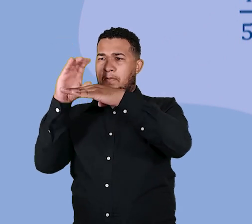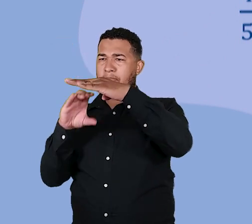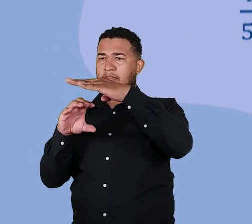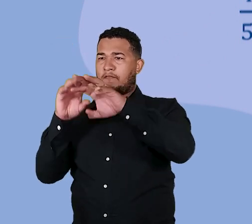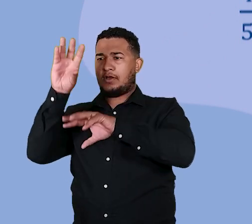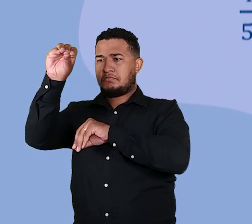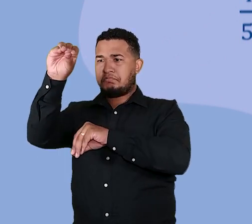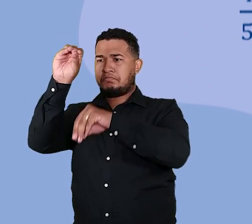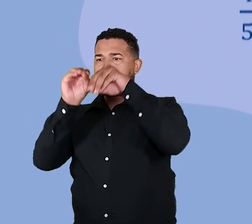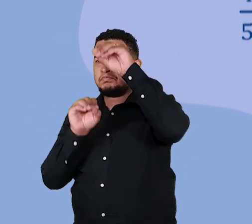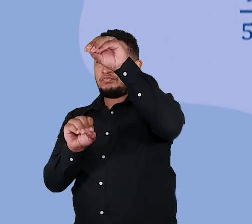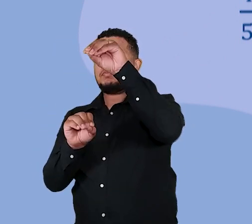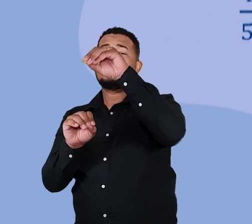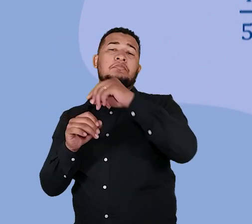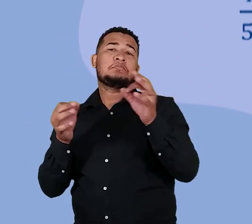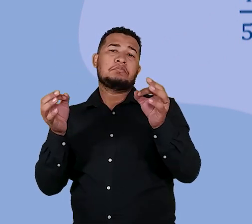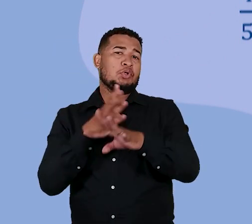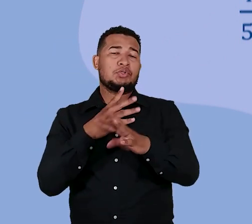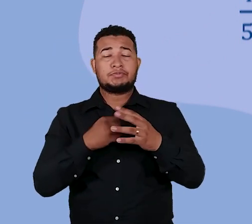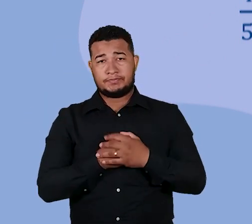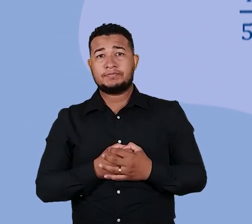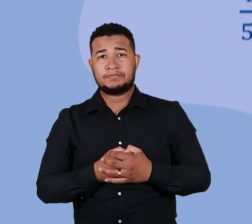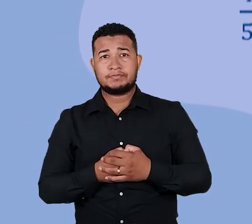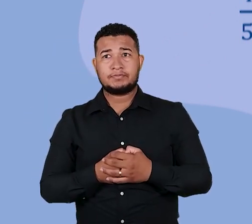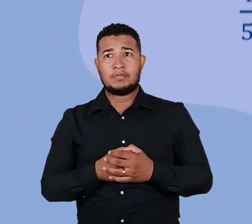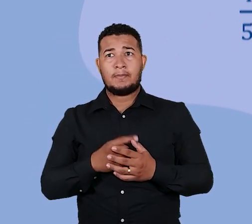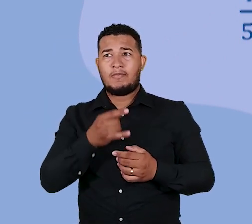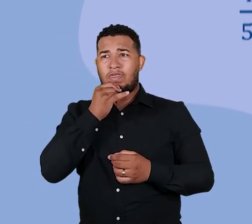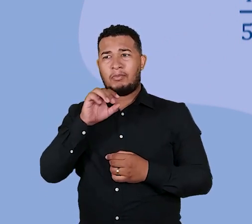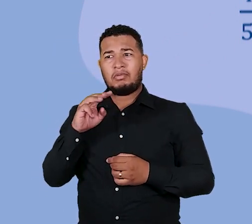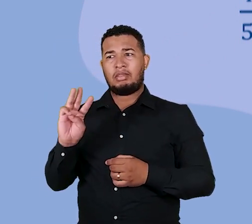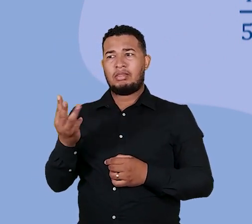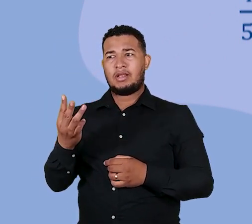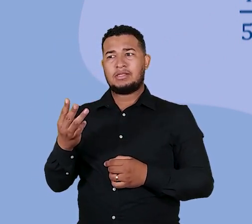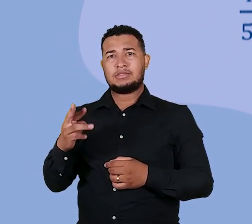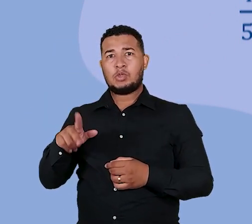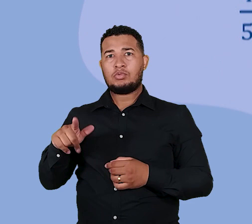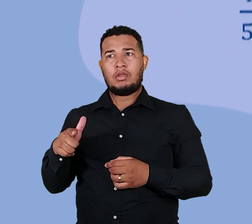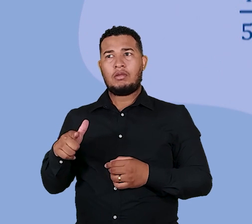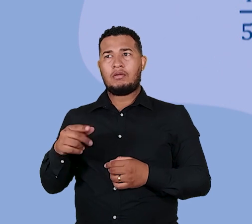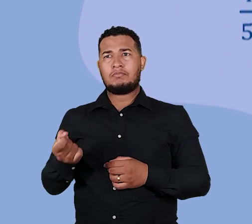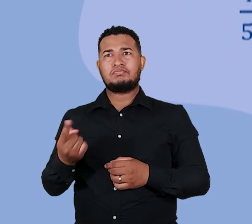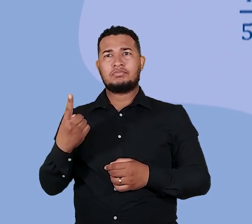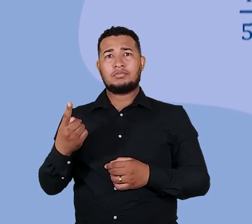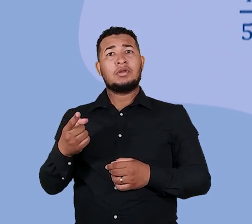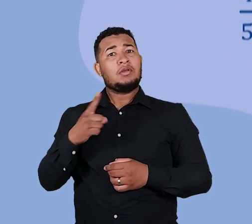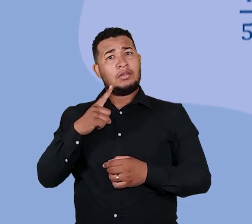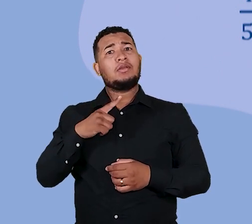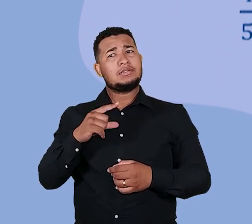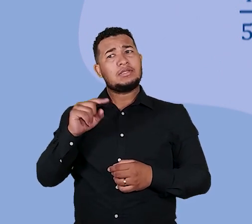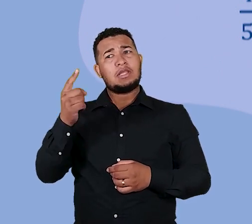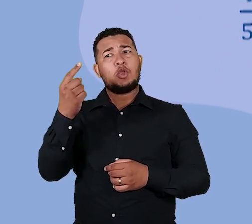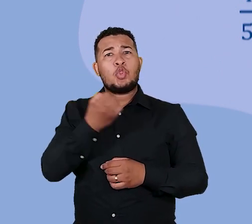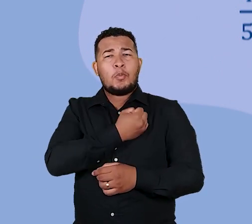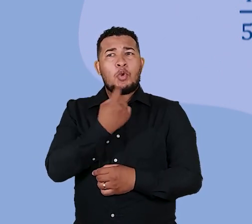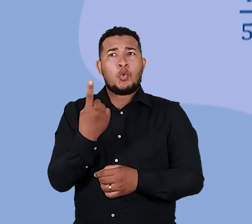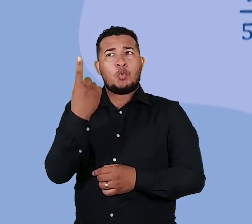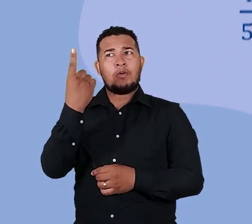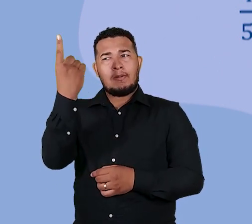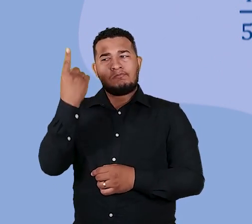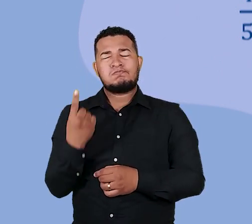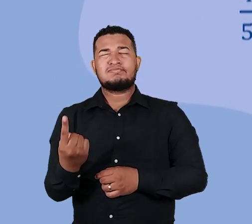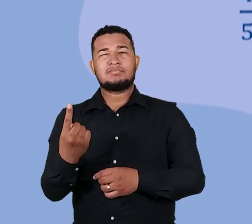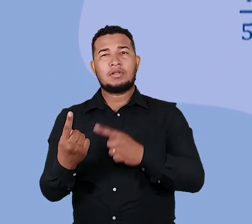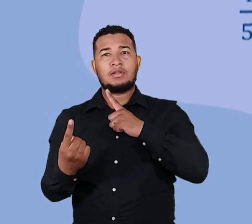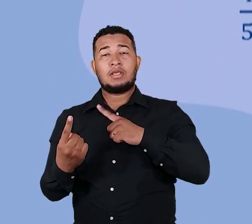para denominador. E o denominador para numerador. Mas esse 3 não tem denominador. Claro que tem. Tem umzinho aí, ó, você não